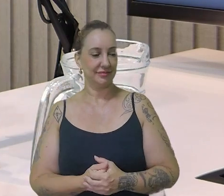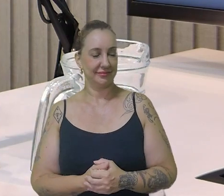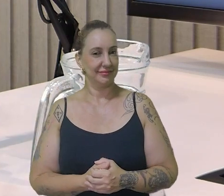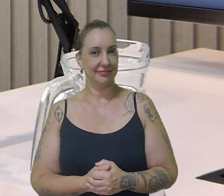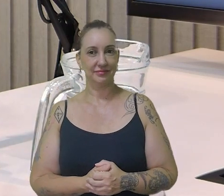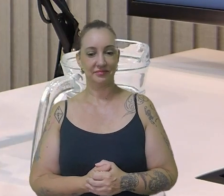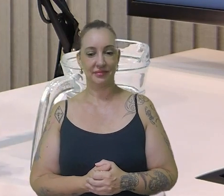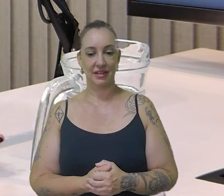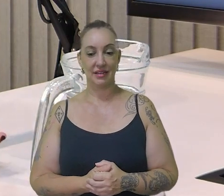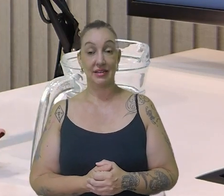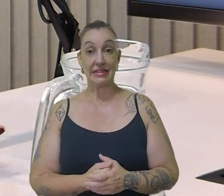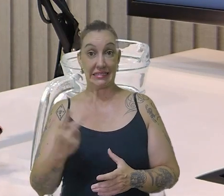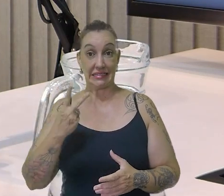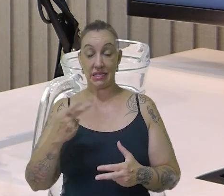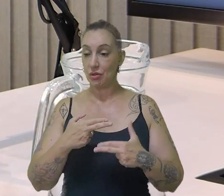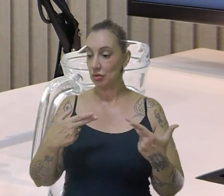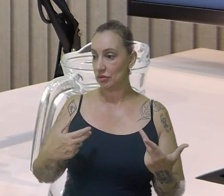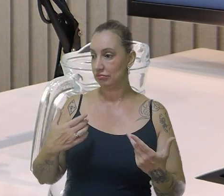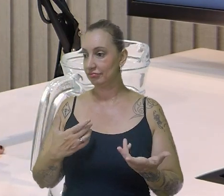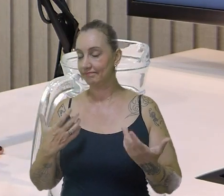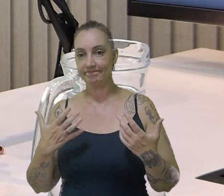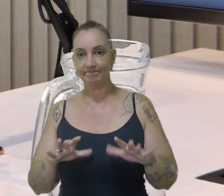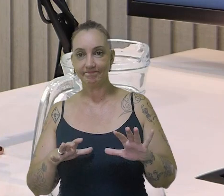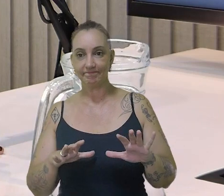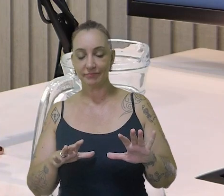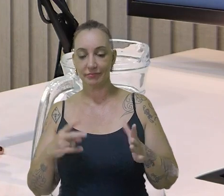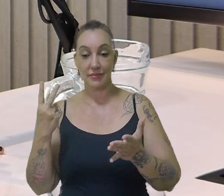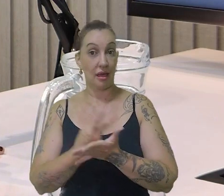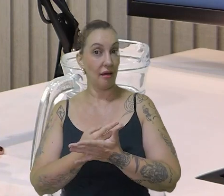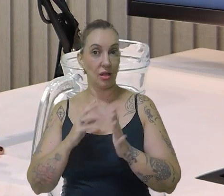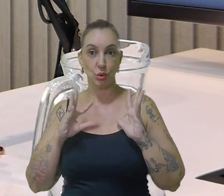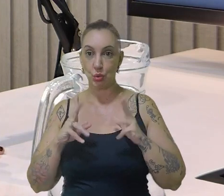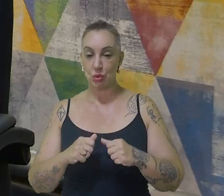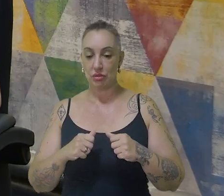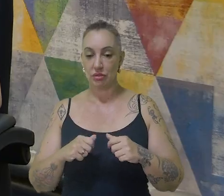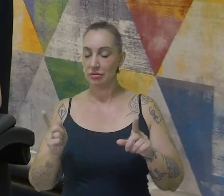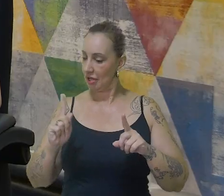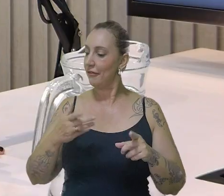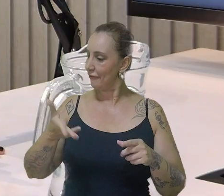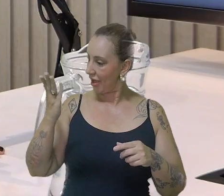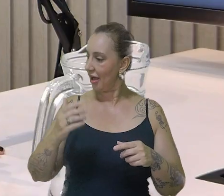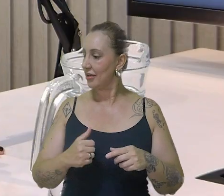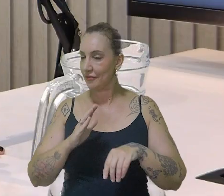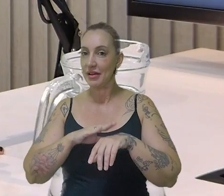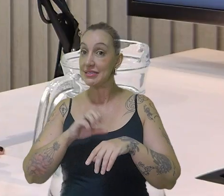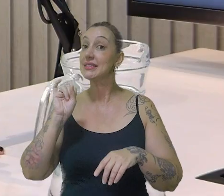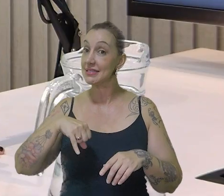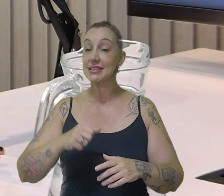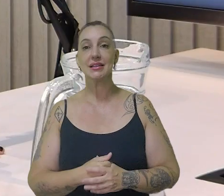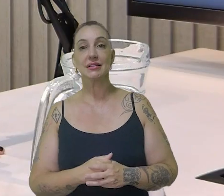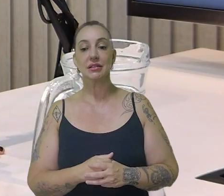e a segunda peça da companhia e tal tinha tudo para dar errado também assim aí ele falou não vai vai fazer